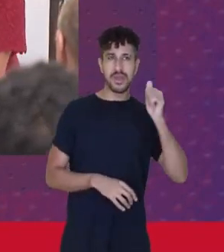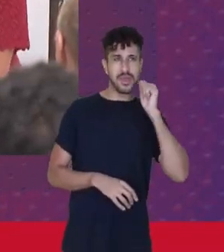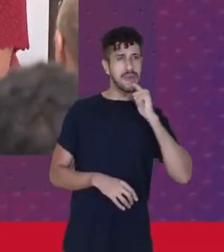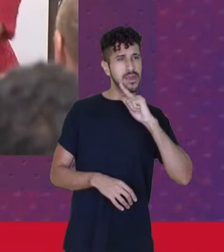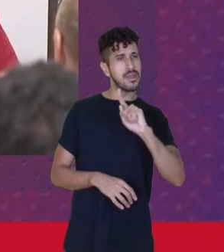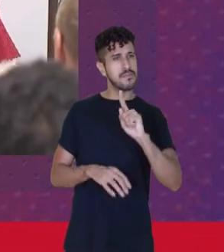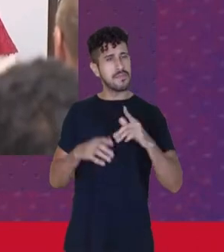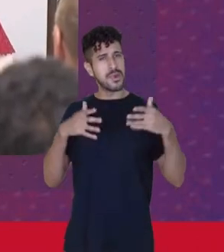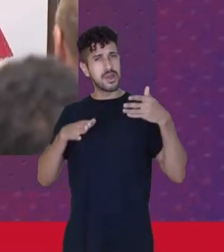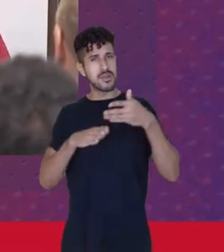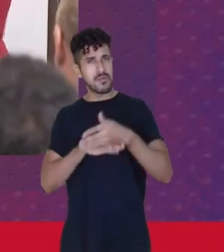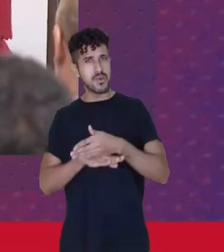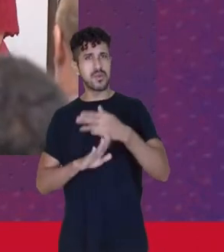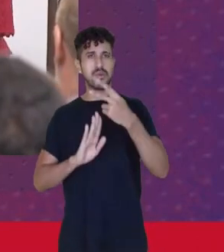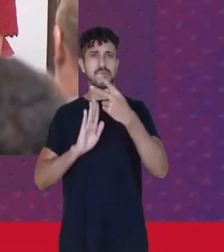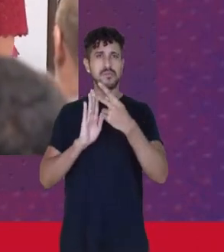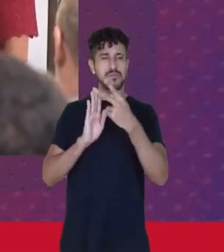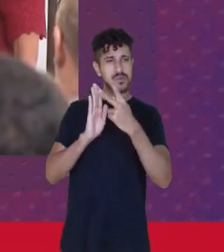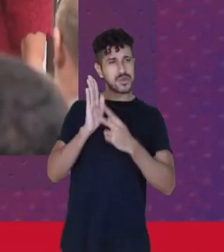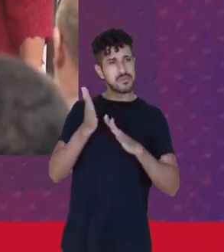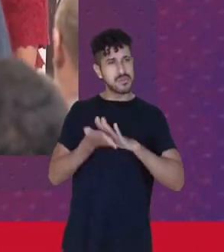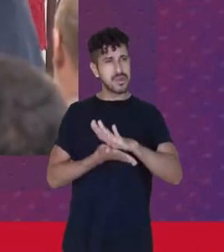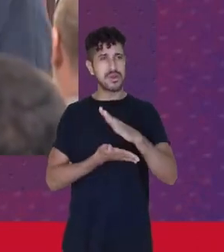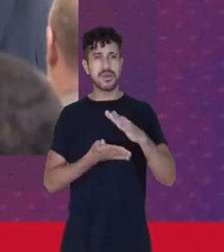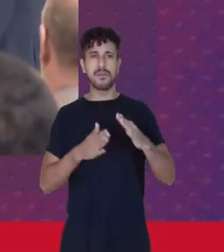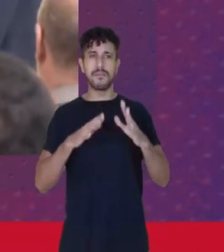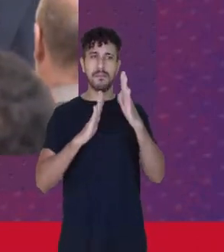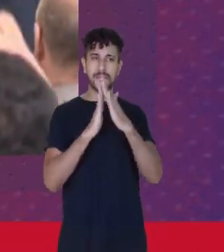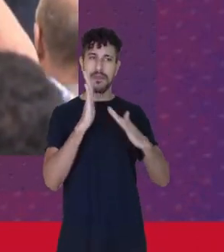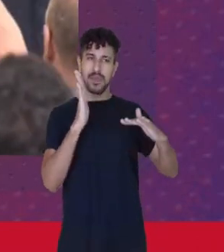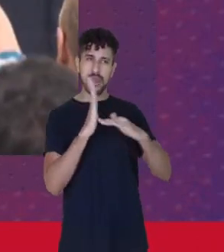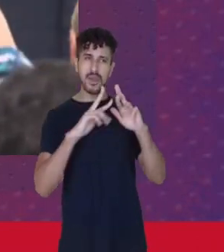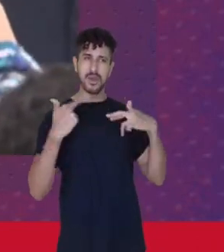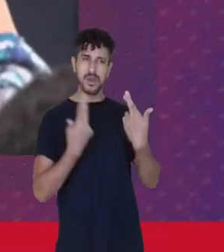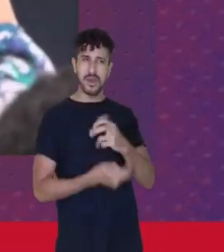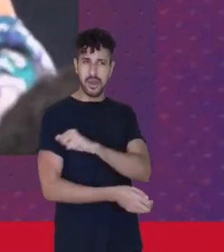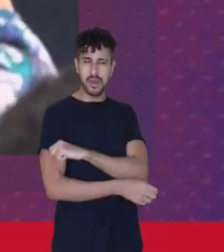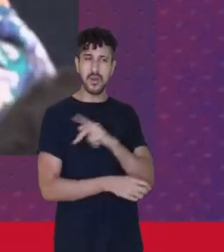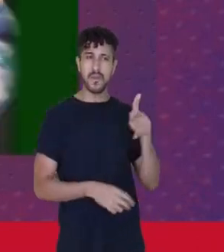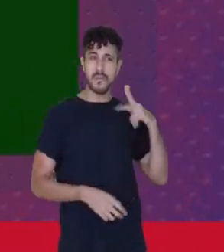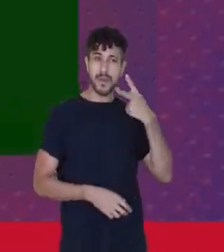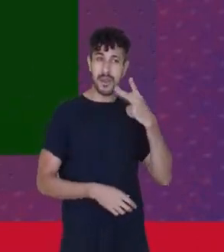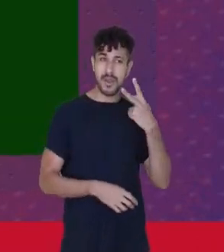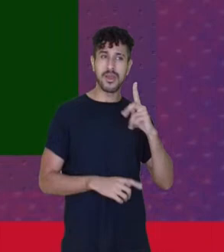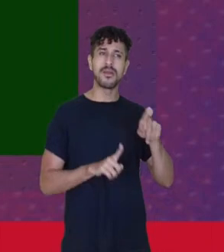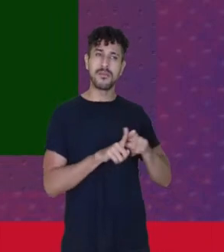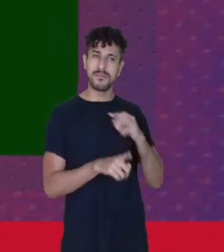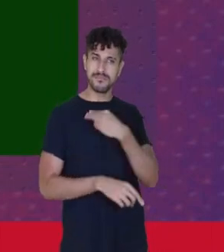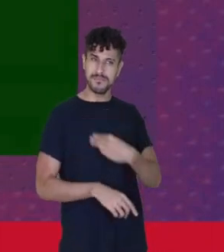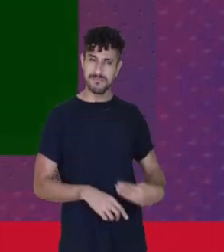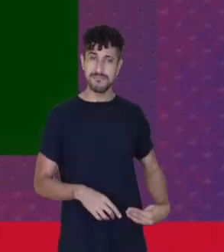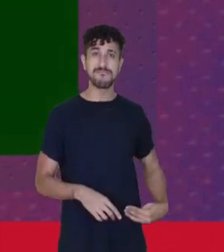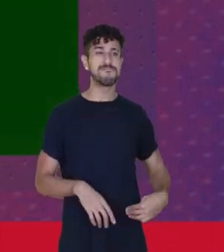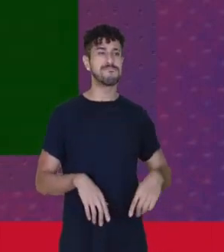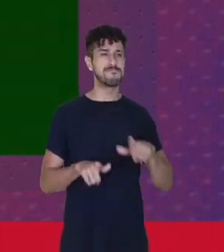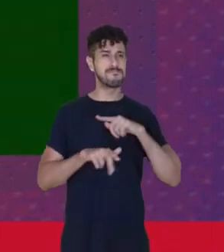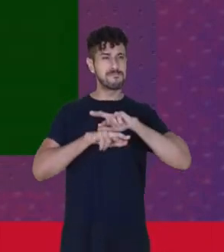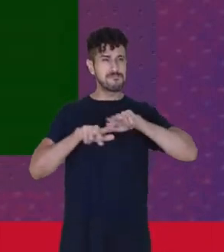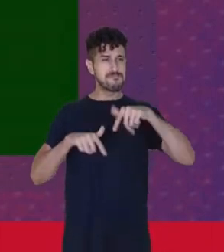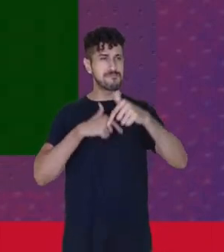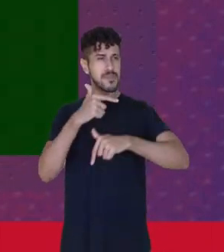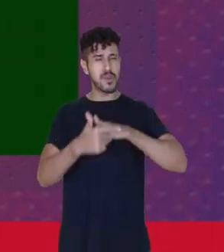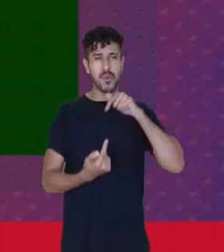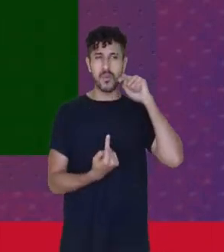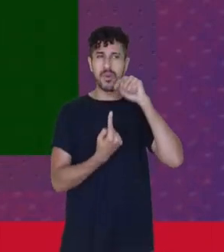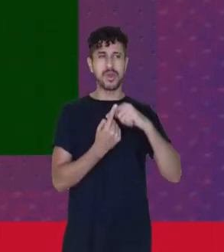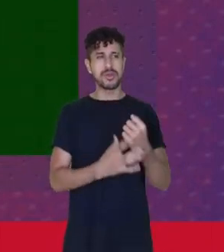do lançamento que aconteceu no Palácio do Planalto e reuniu estudantes, parlamentares e ministros. Além de ações que visam